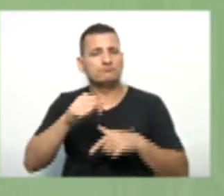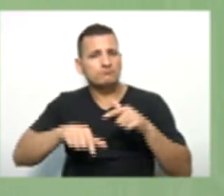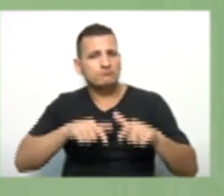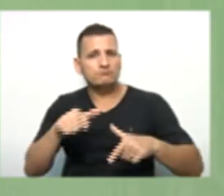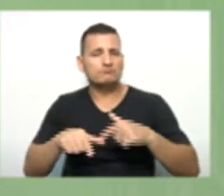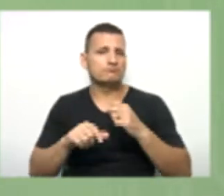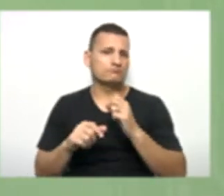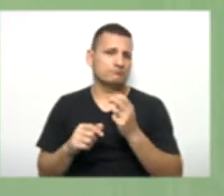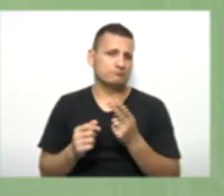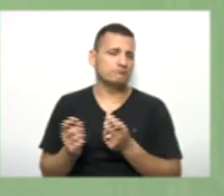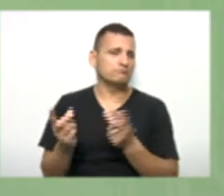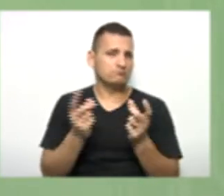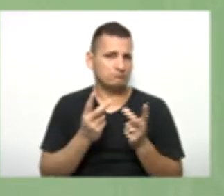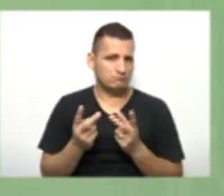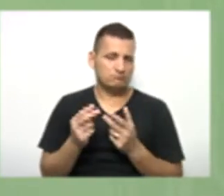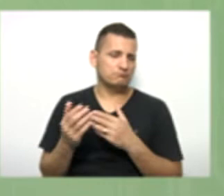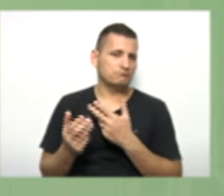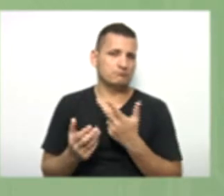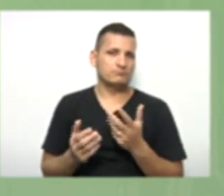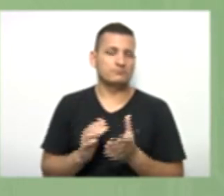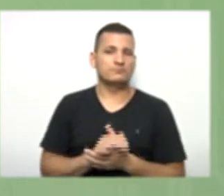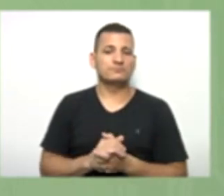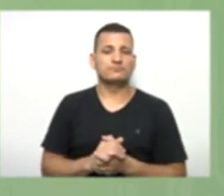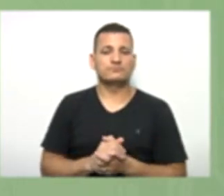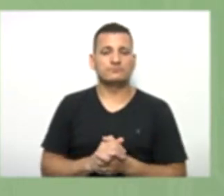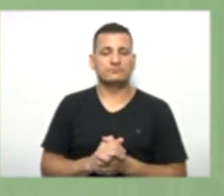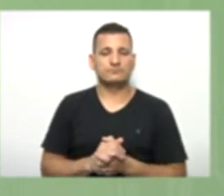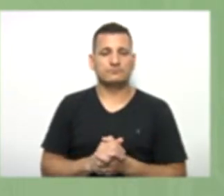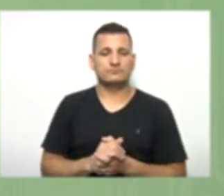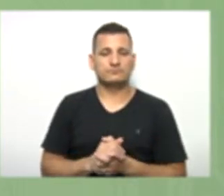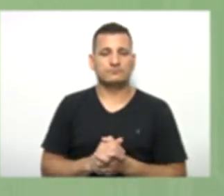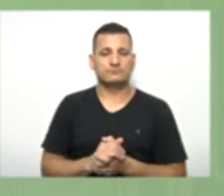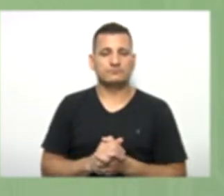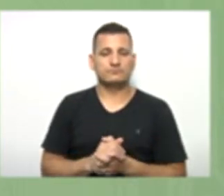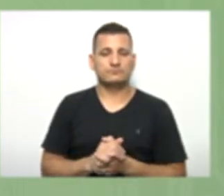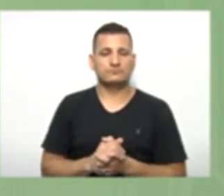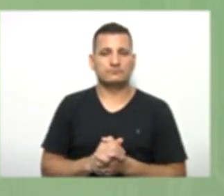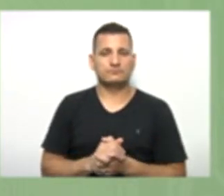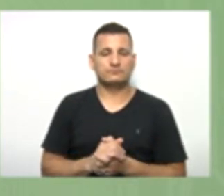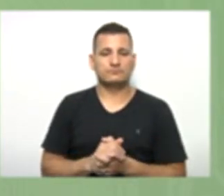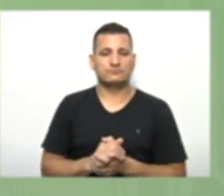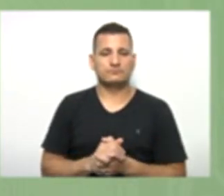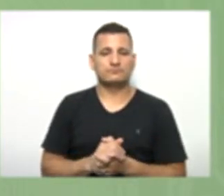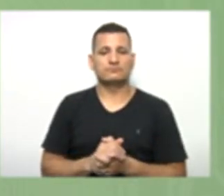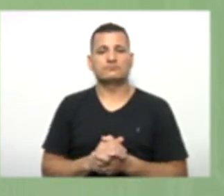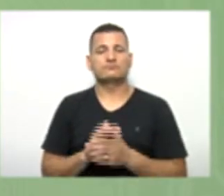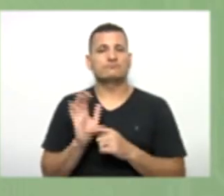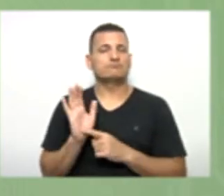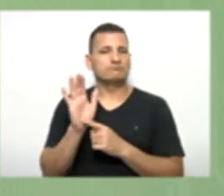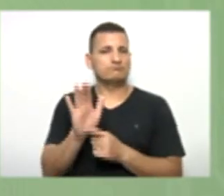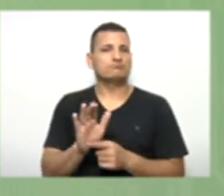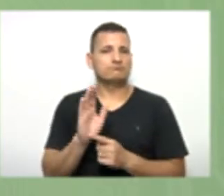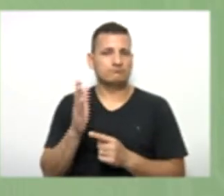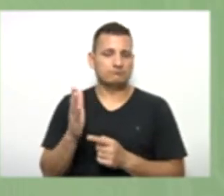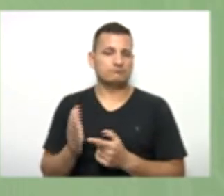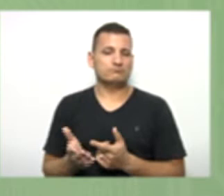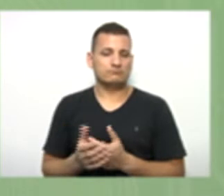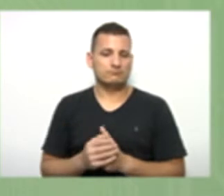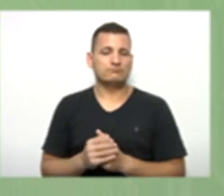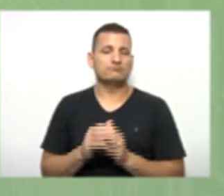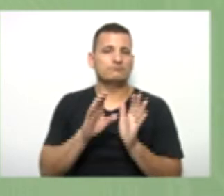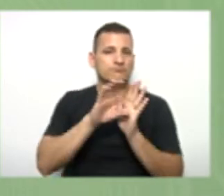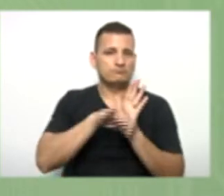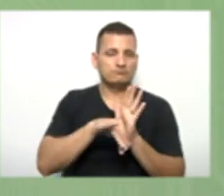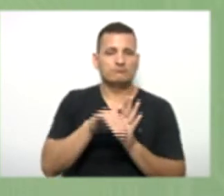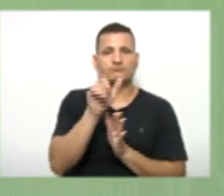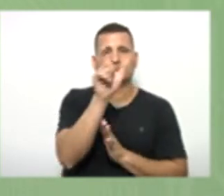da cooperativa. Ok. Então, é o que nós demonstramos anteriormente, os conceitos,